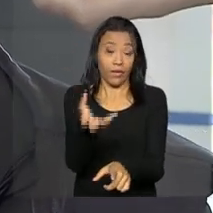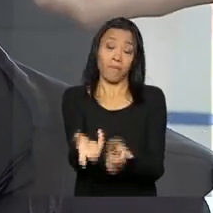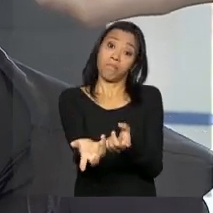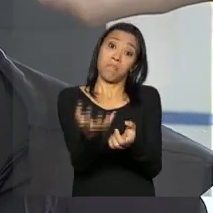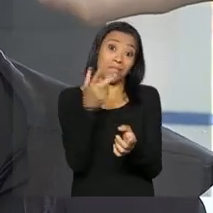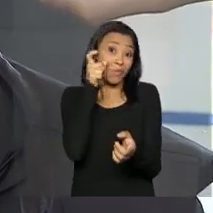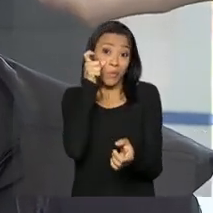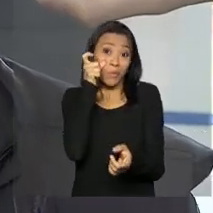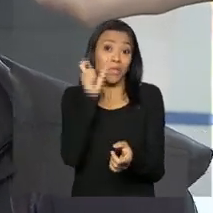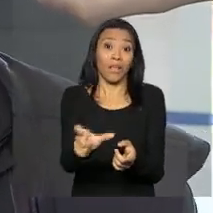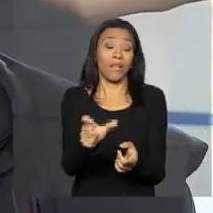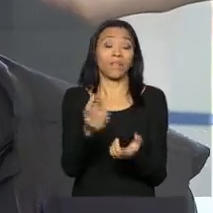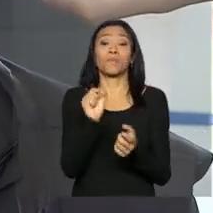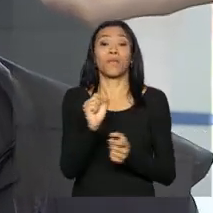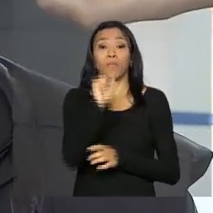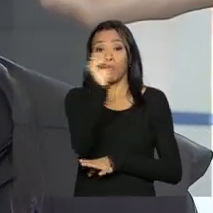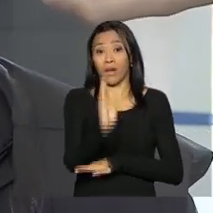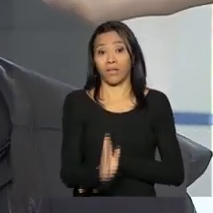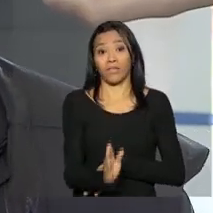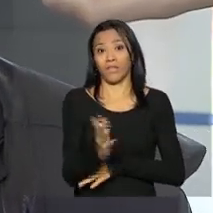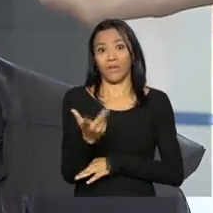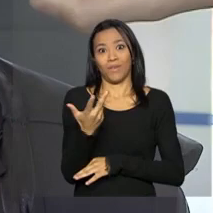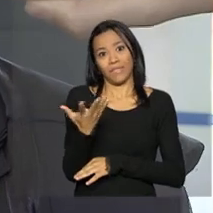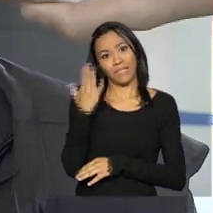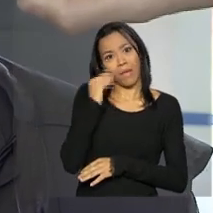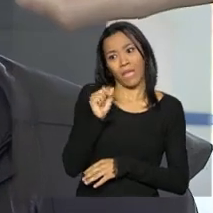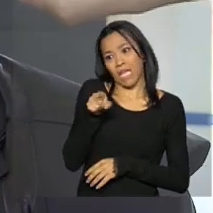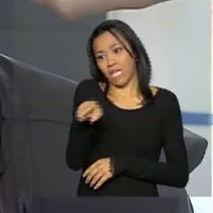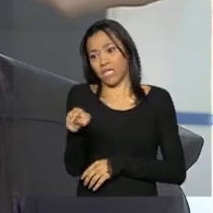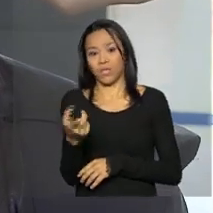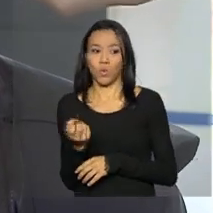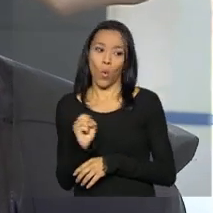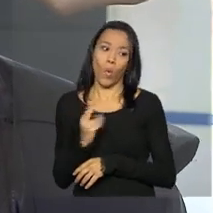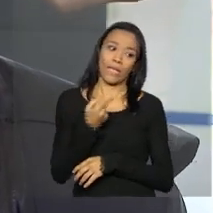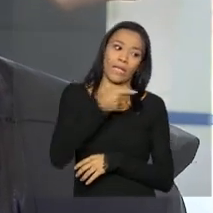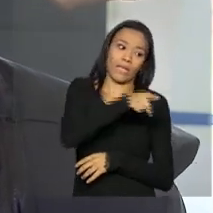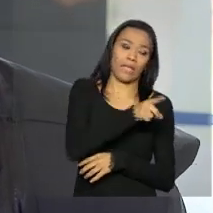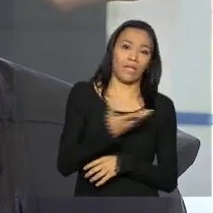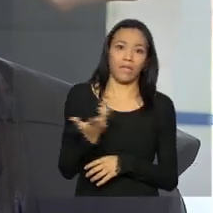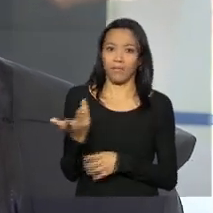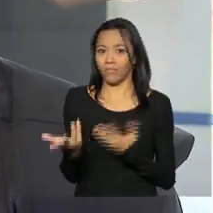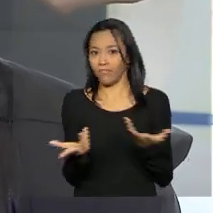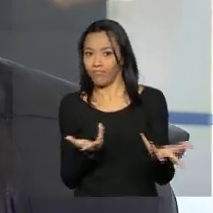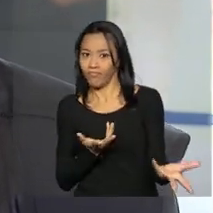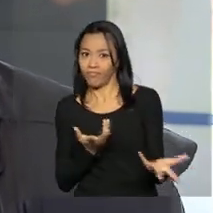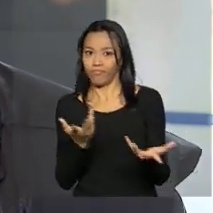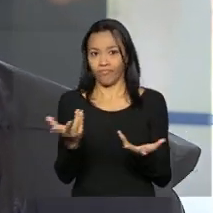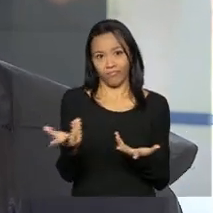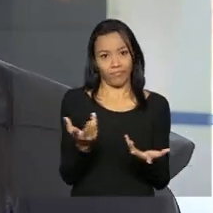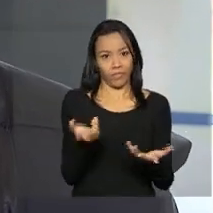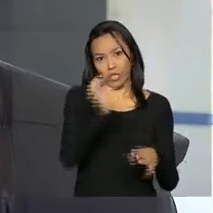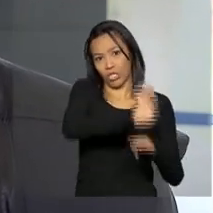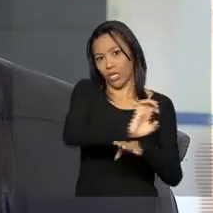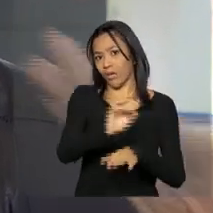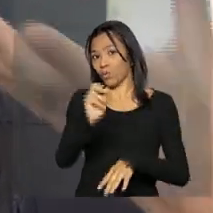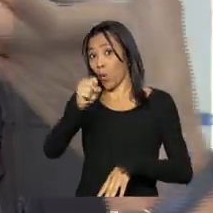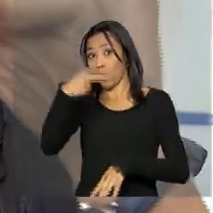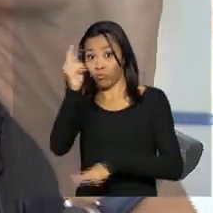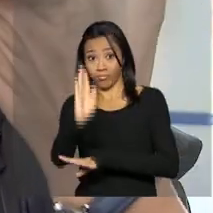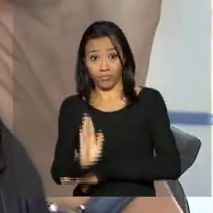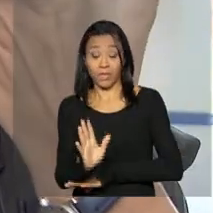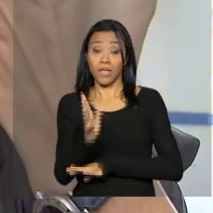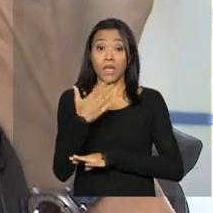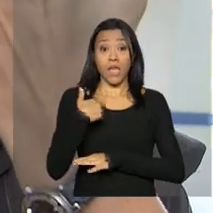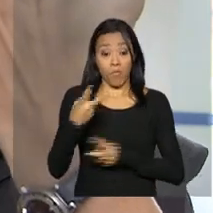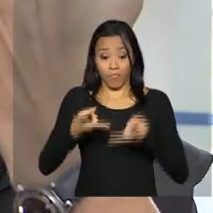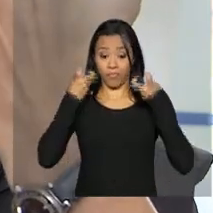de início ao Brasil apiar este ou aquele chefe do executivo, seja nacional ou estadual, porque, a